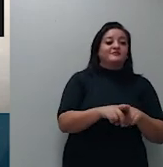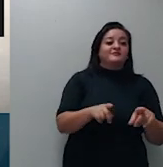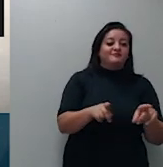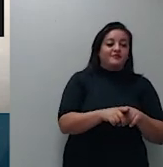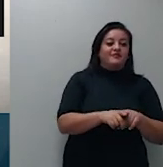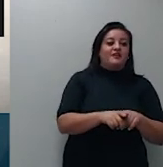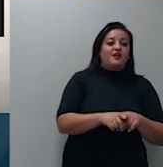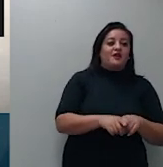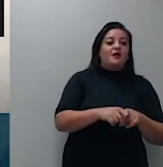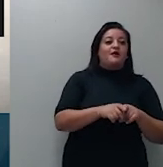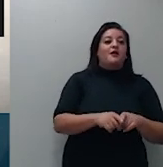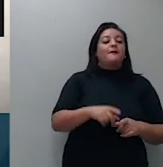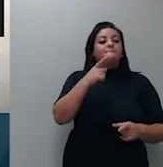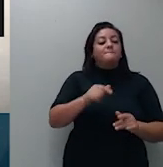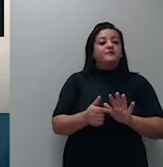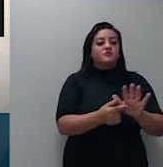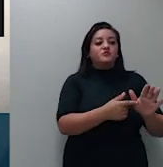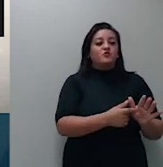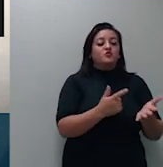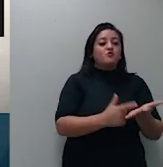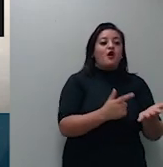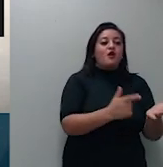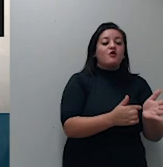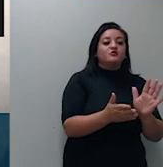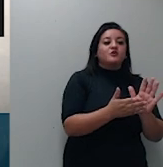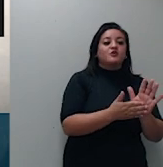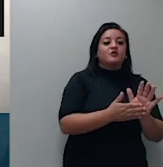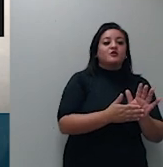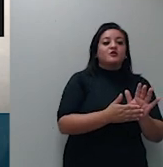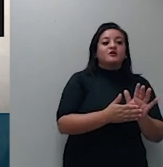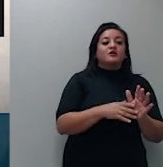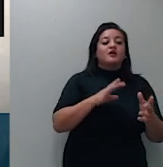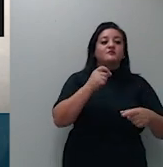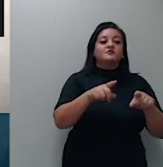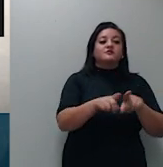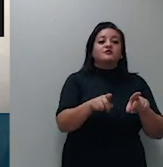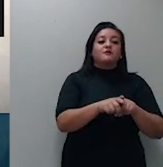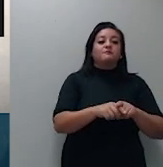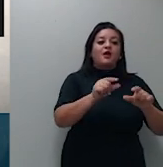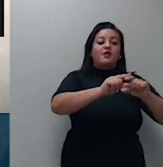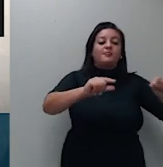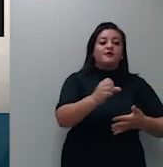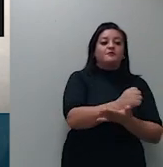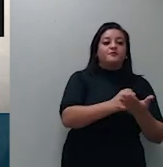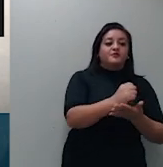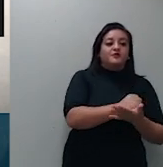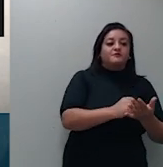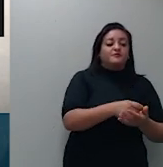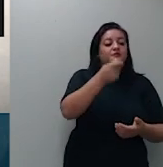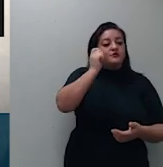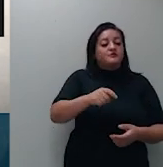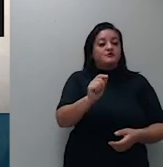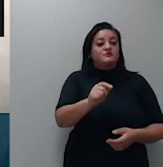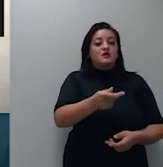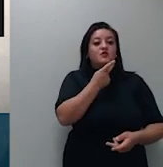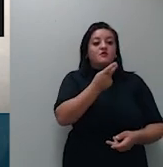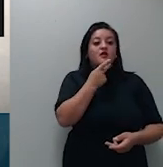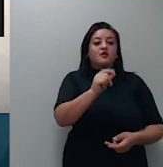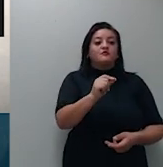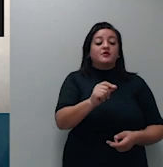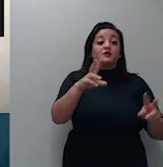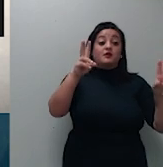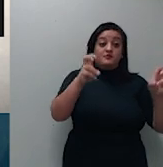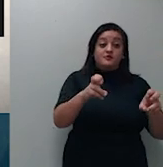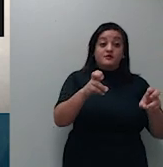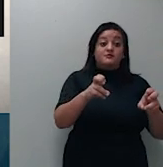outro lado também gostou do acórdão recorrido remissão a trecho da fundamentação da sentença em que a